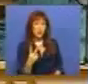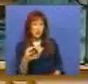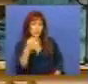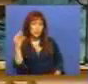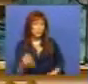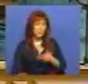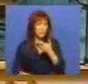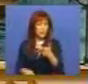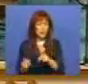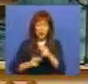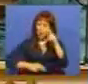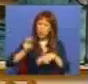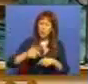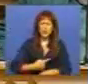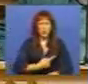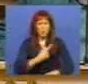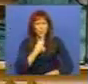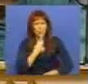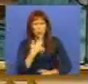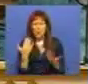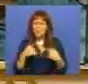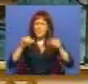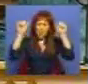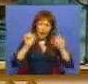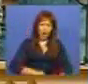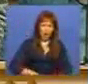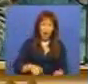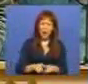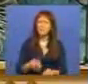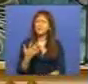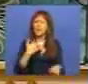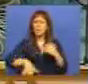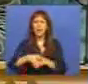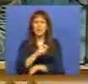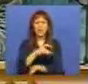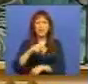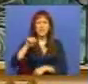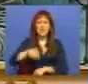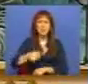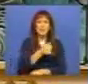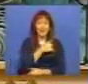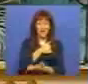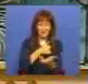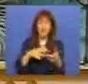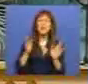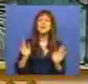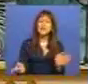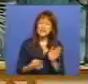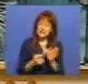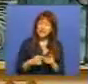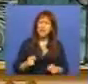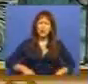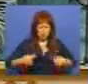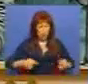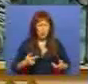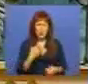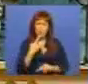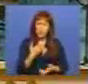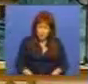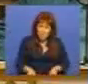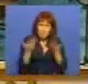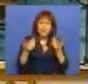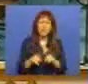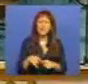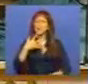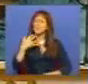33,2%. Construímos muito, mas mal. Mais de 300 mil alojamentos necessitam de grandes recuperações.